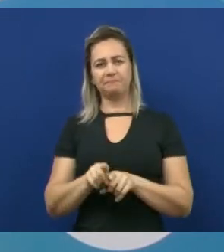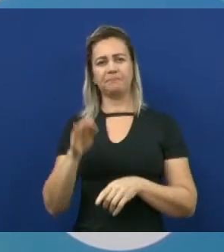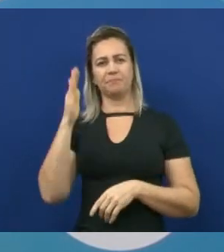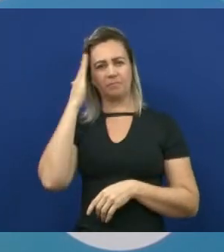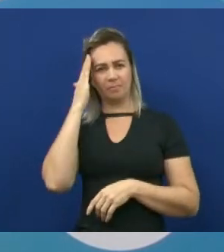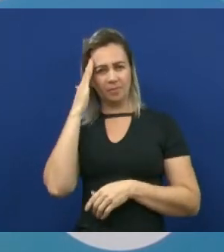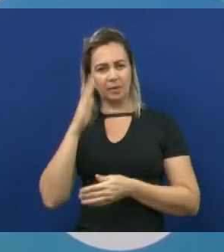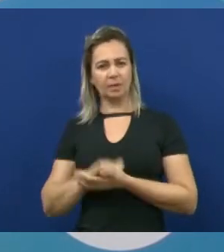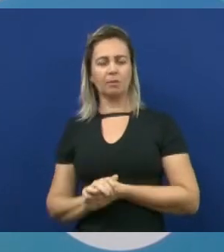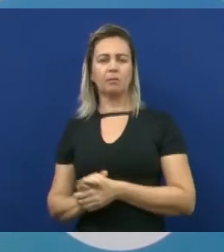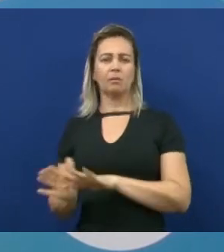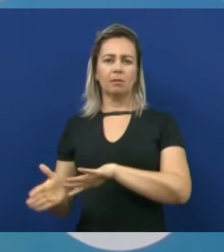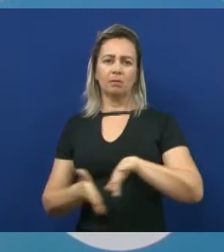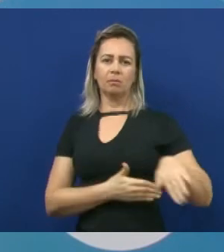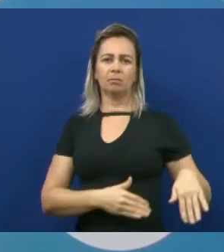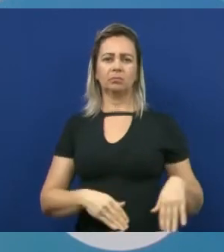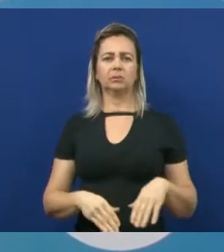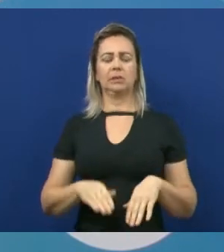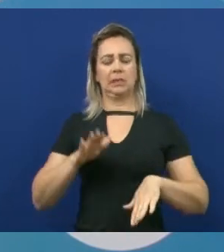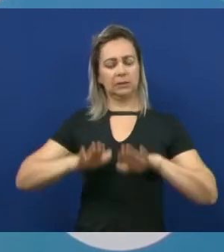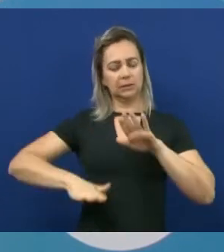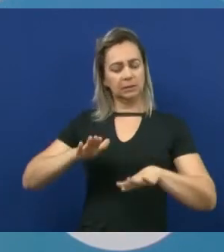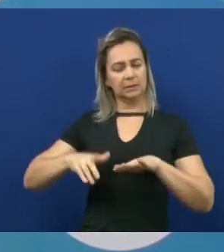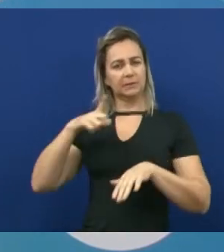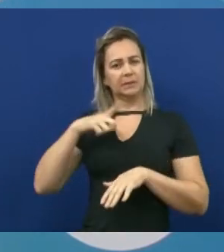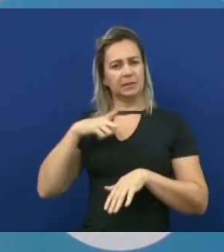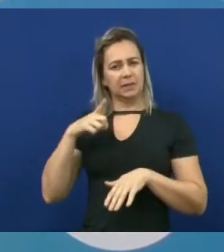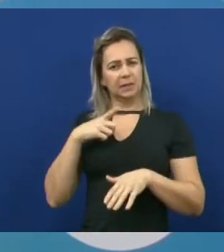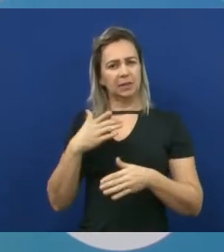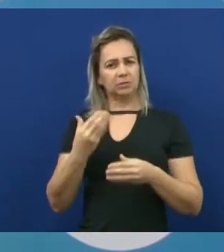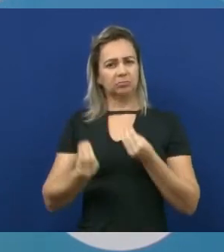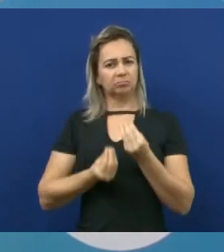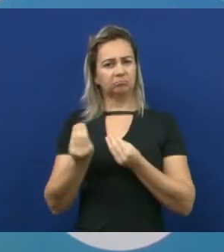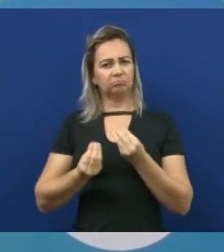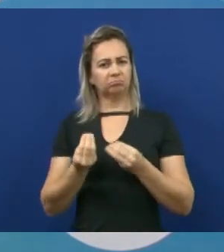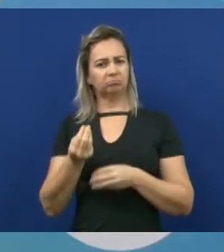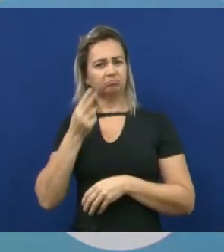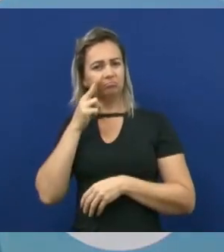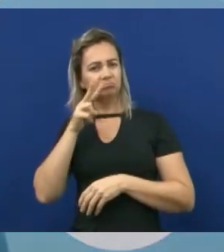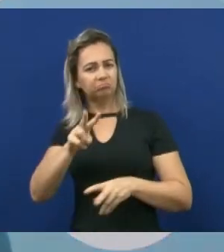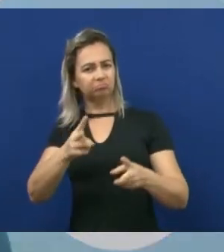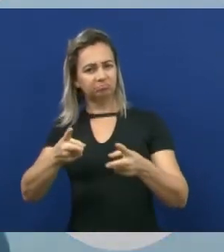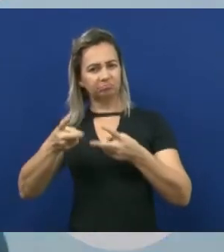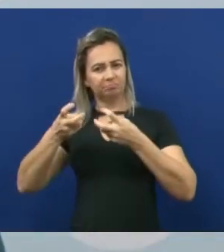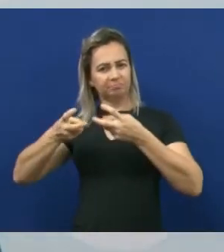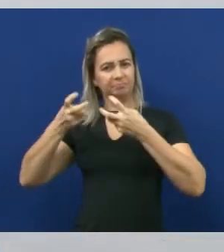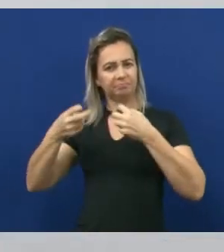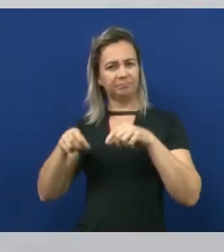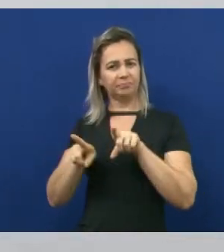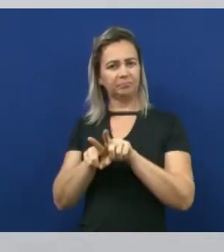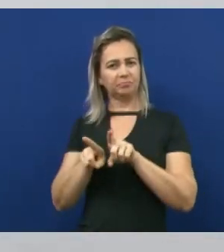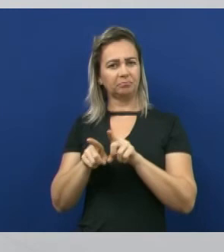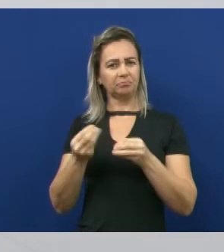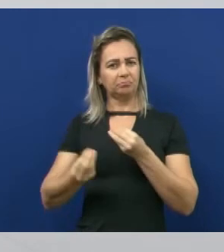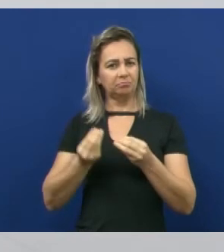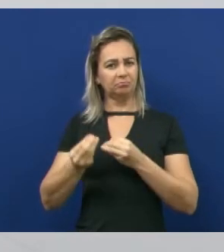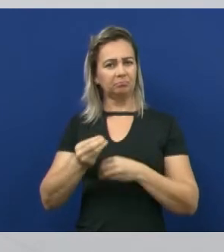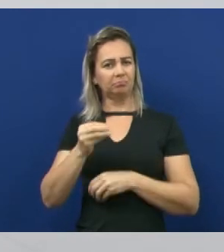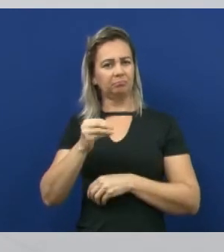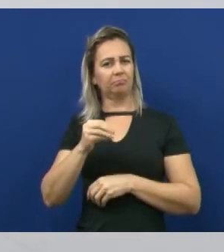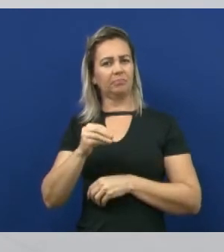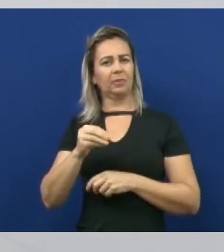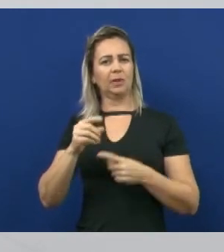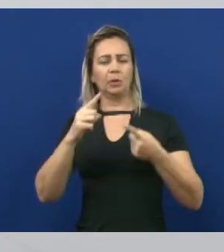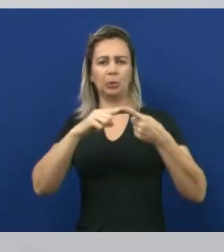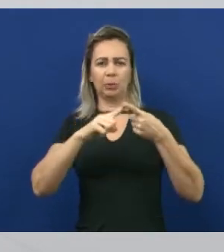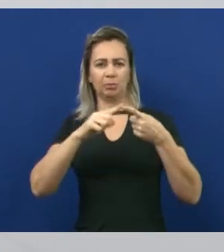a questão do paradigma, também existe a quebra de paradigmas. Né? Vocês viram aí que a gente falou de uma ruptura do paradigma interessante do sistema geocêntrico